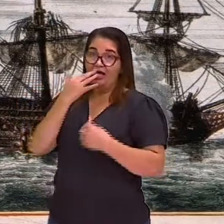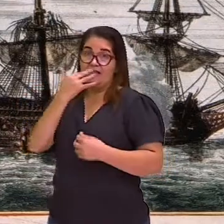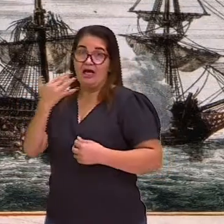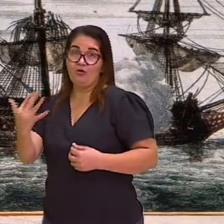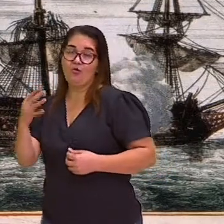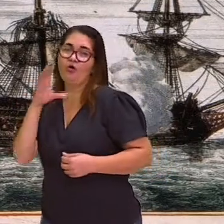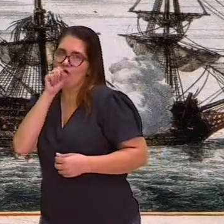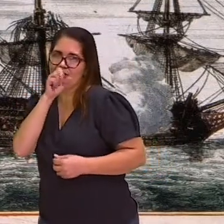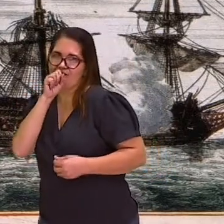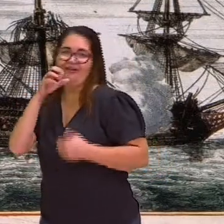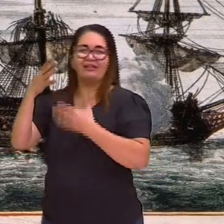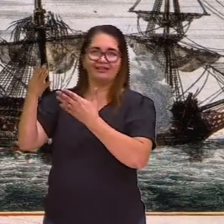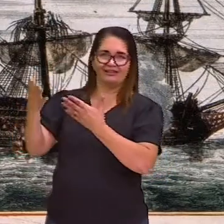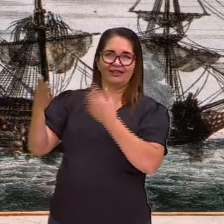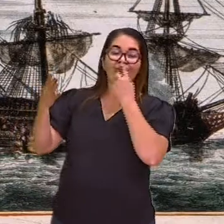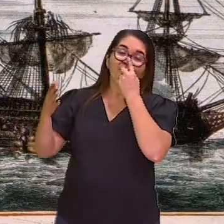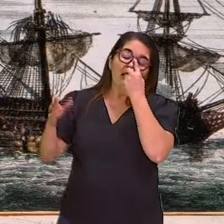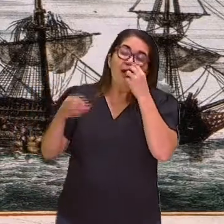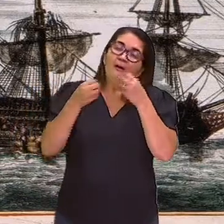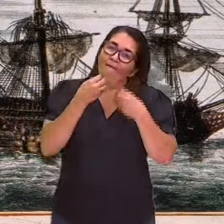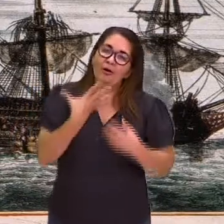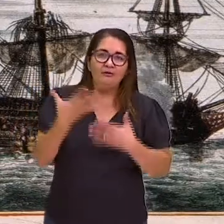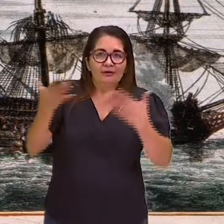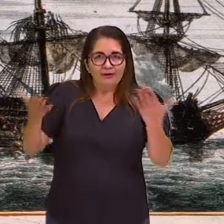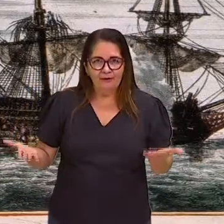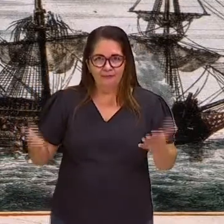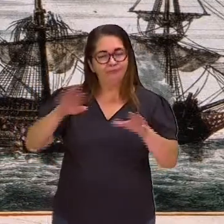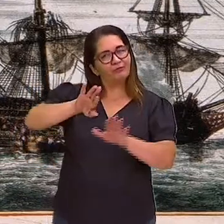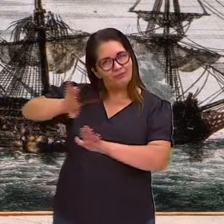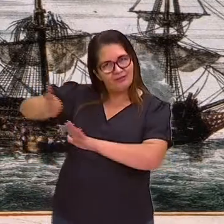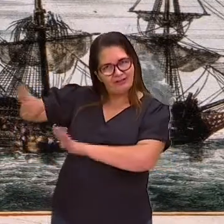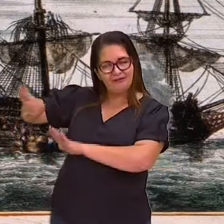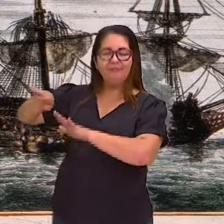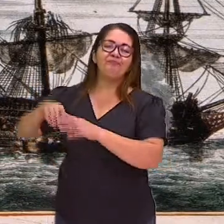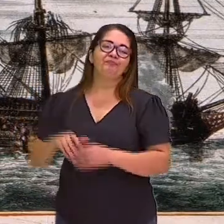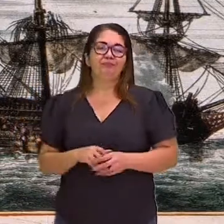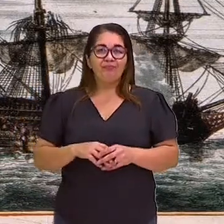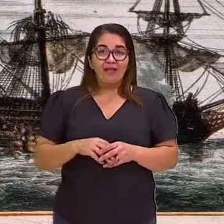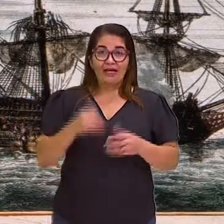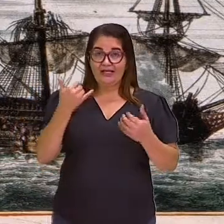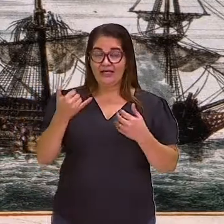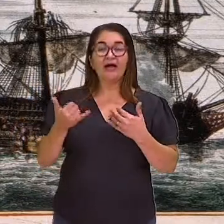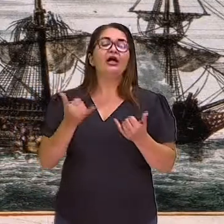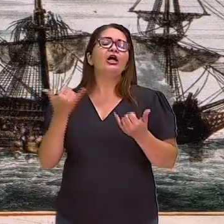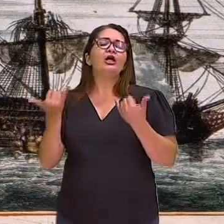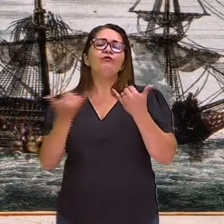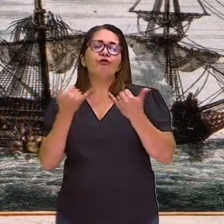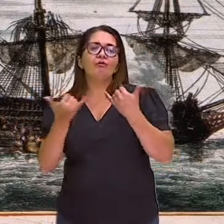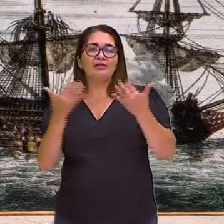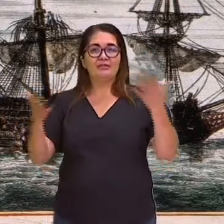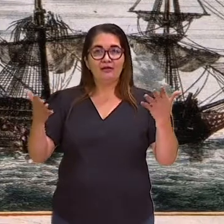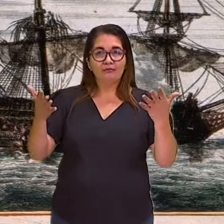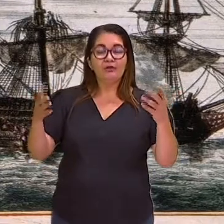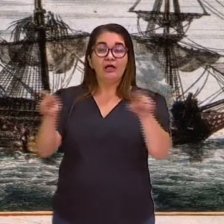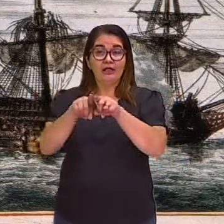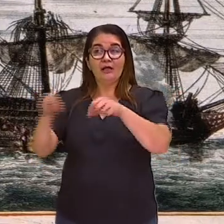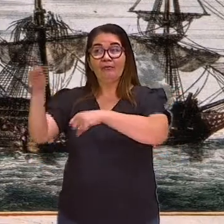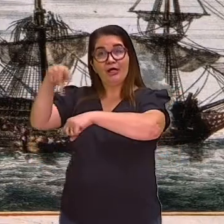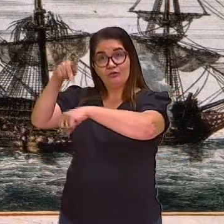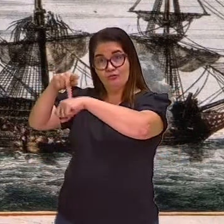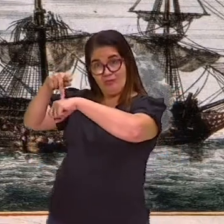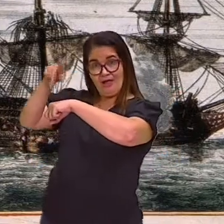laranja literalmente, né? Bom, mas tirando essa curiosidade, e de um país frio, por isso que